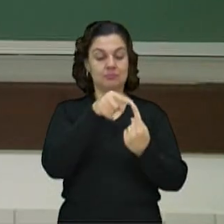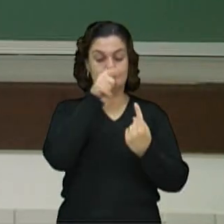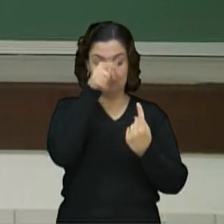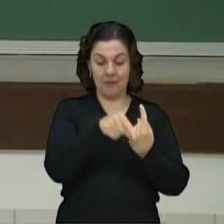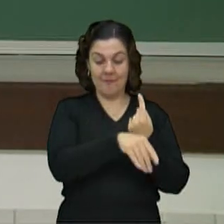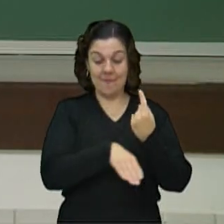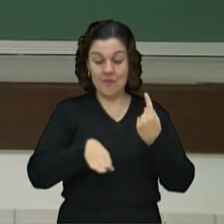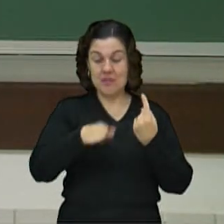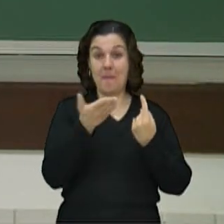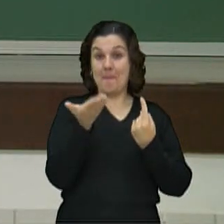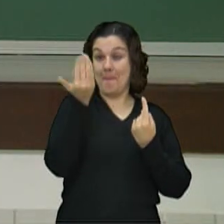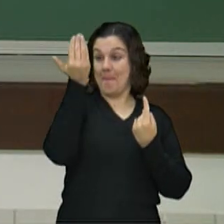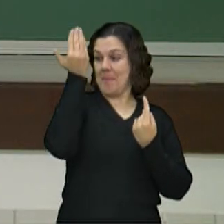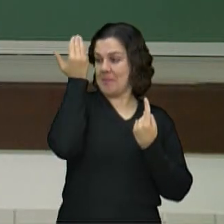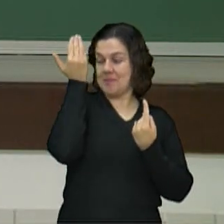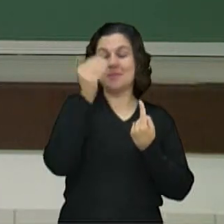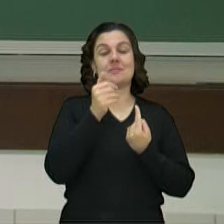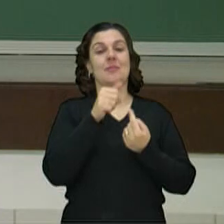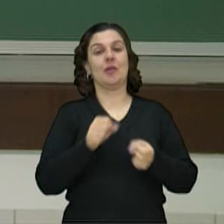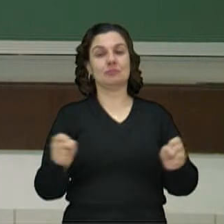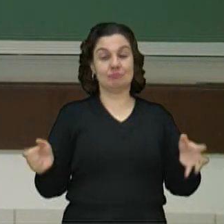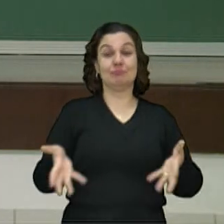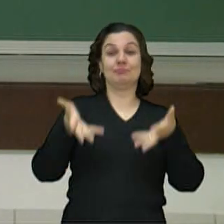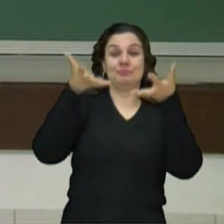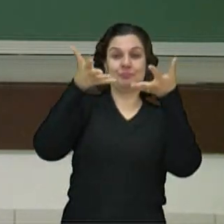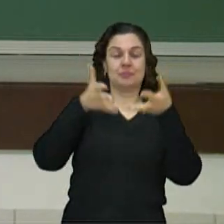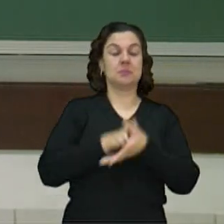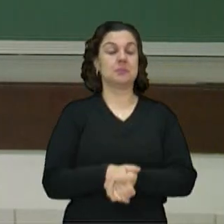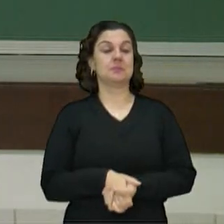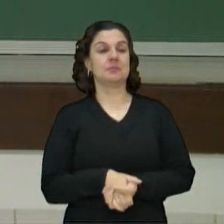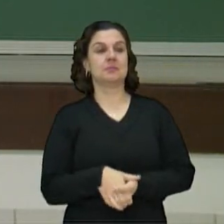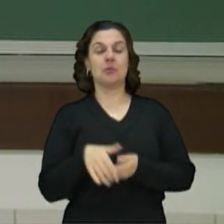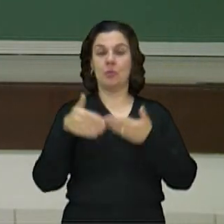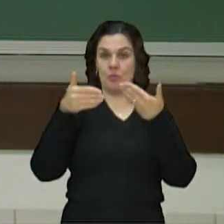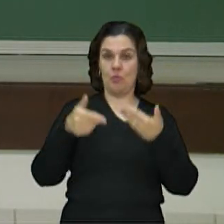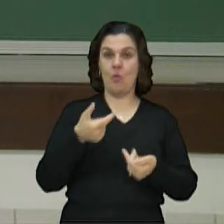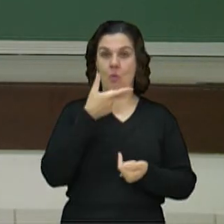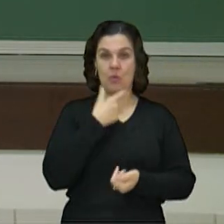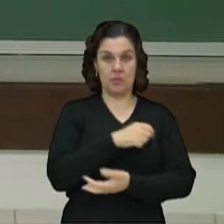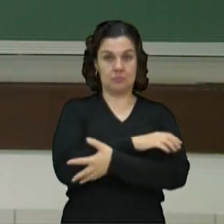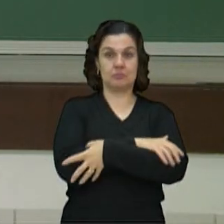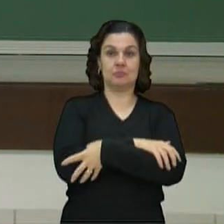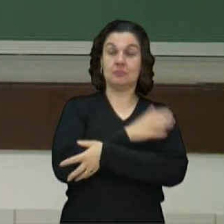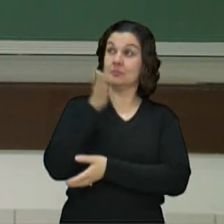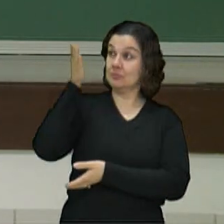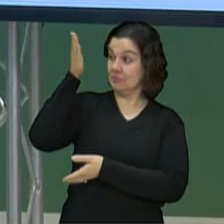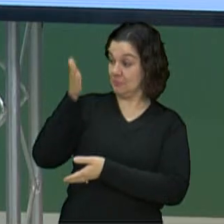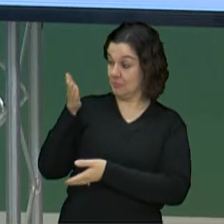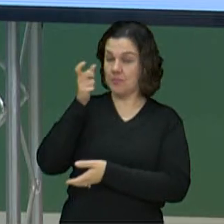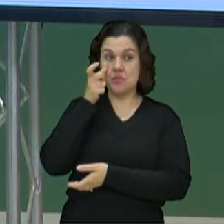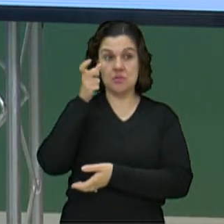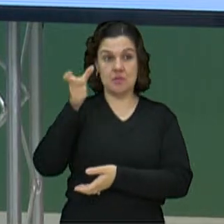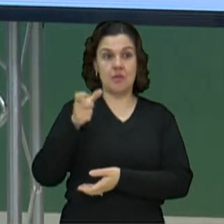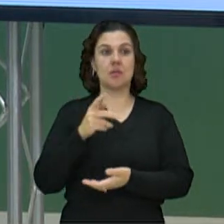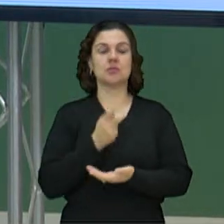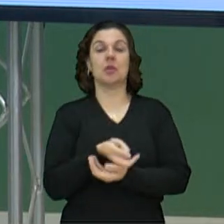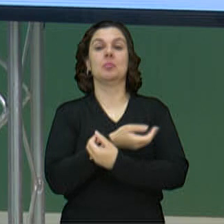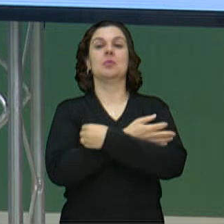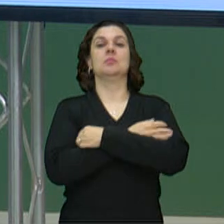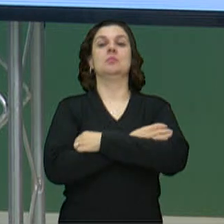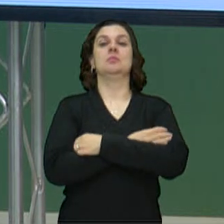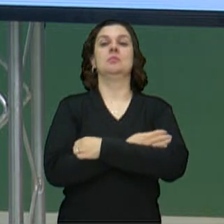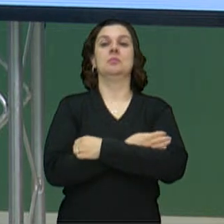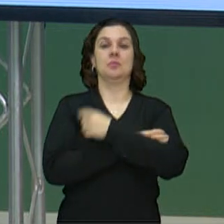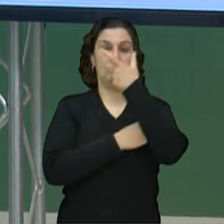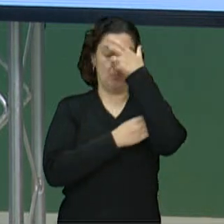as glórias do Império Romano. E aqui a imagem do Mussolini para você, então, nessa posição sempre